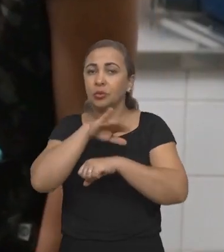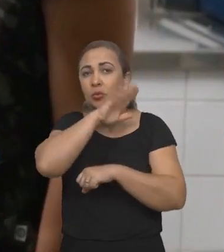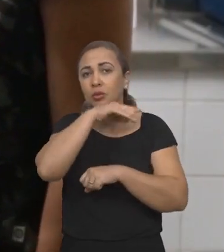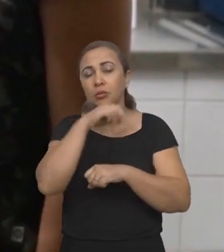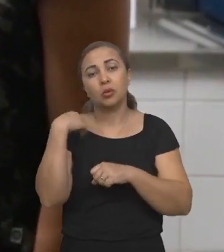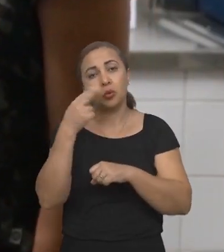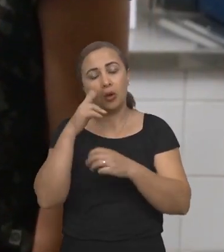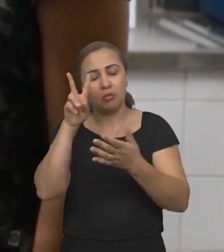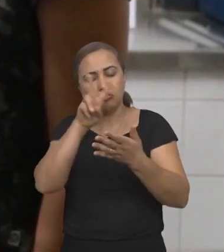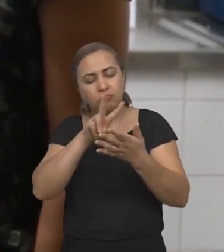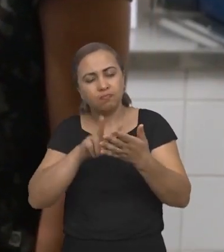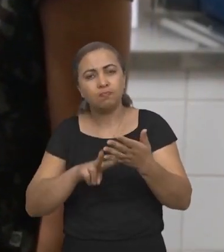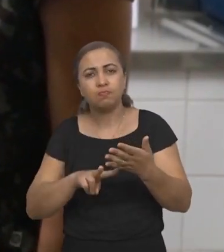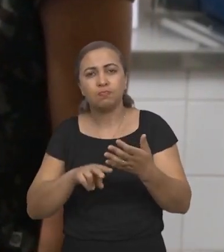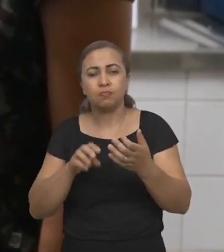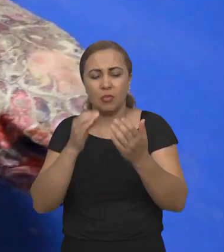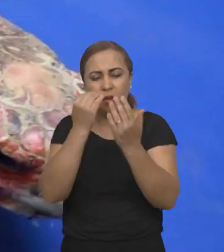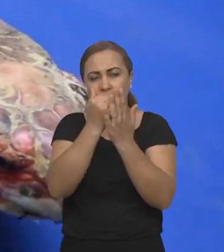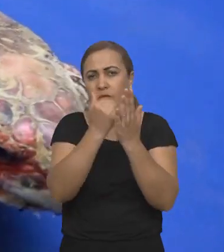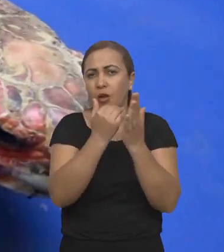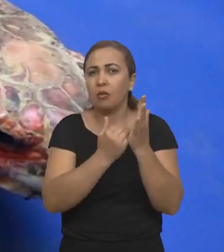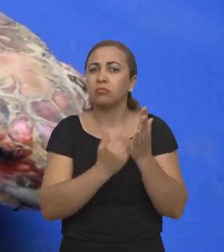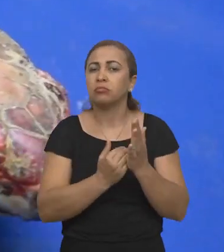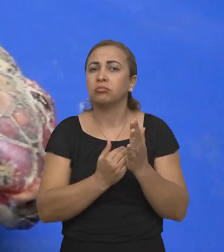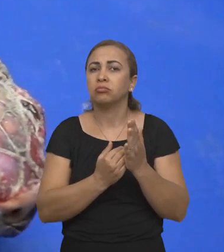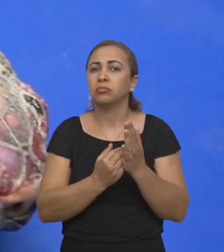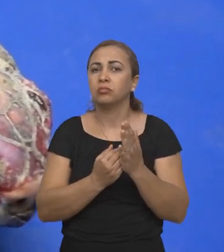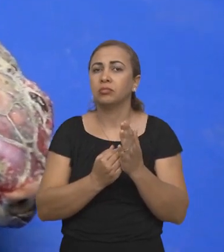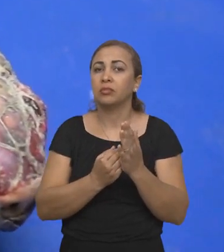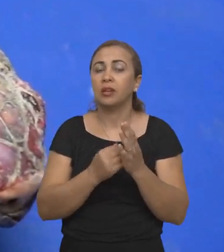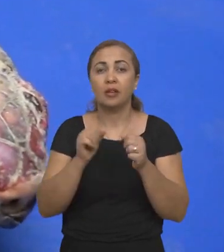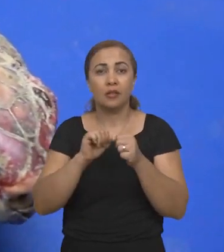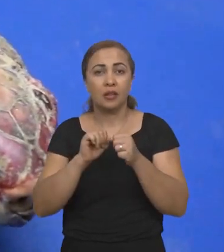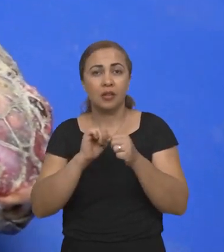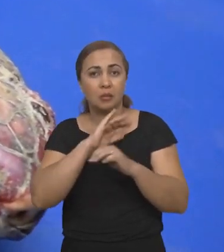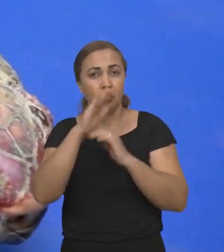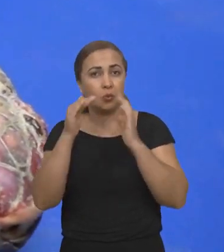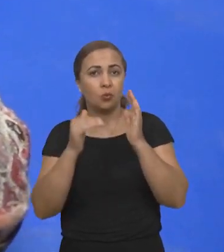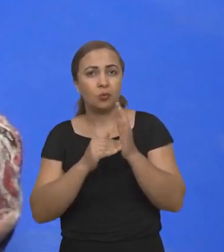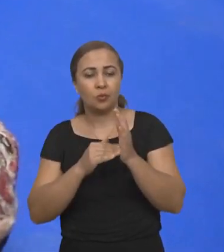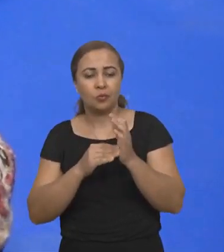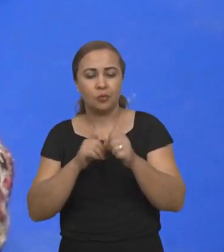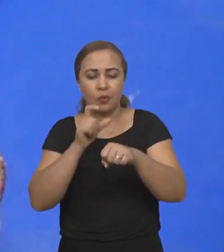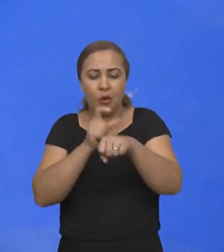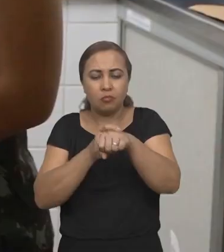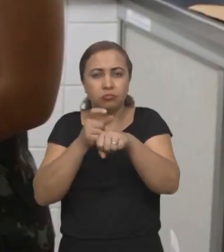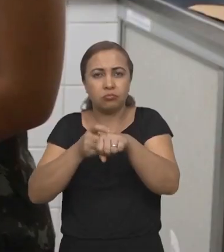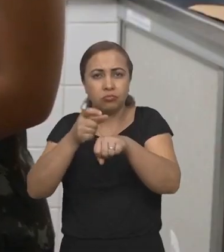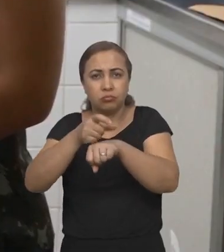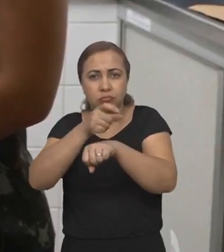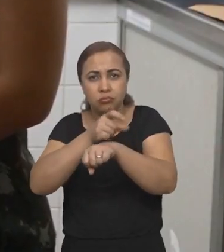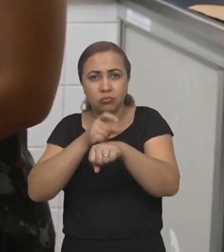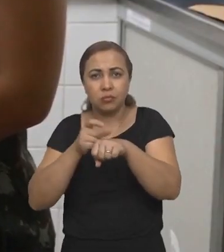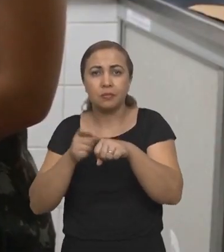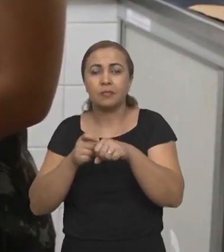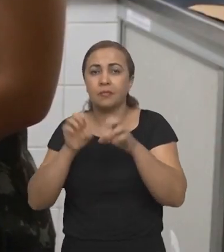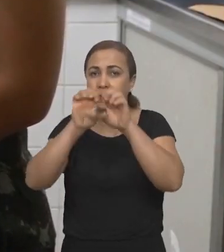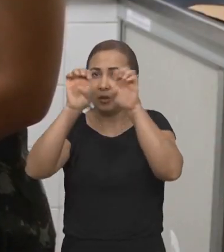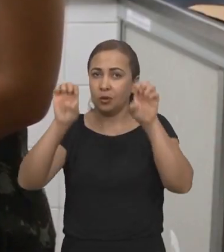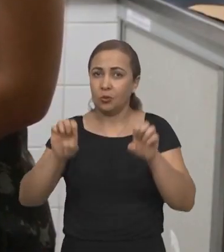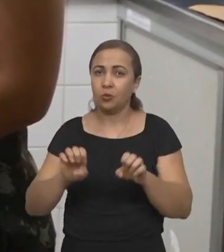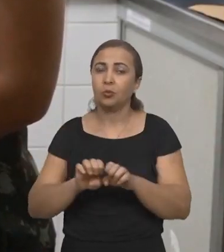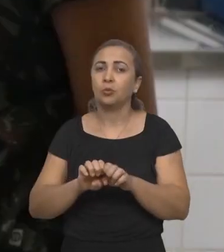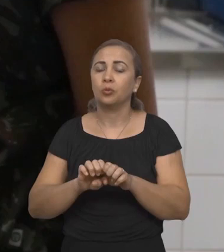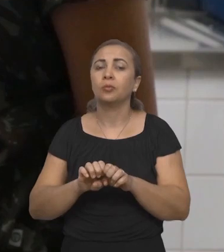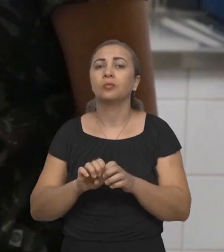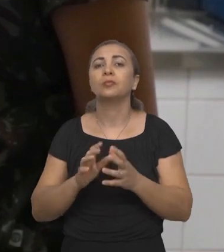Nós avaliamos o animal, fizemos um exame físico, mensuramos todo o casco desse animal, que é essa estrutura aqui,